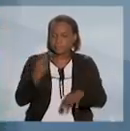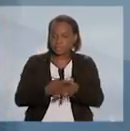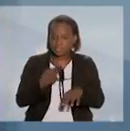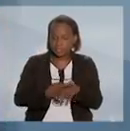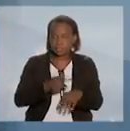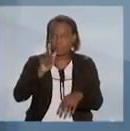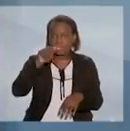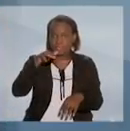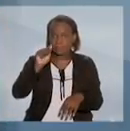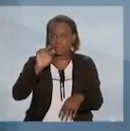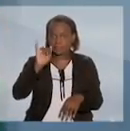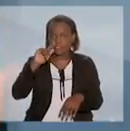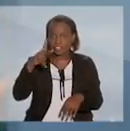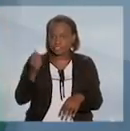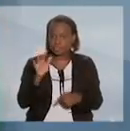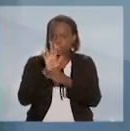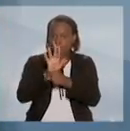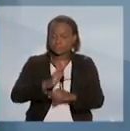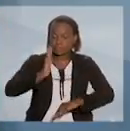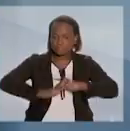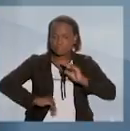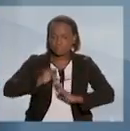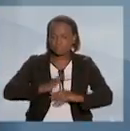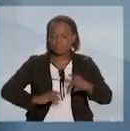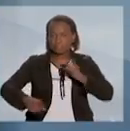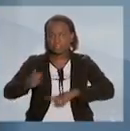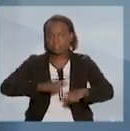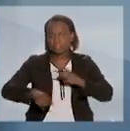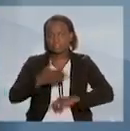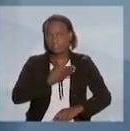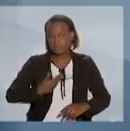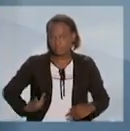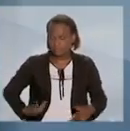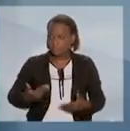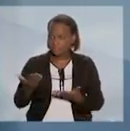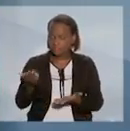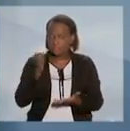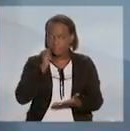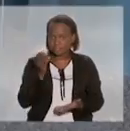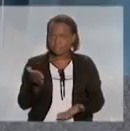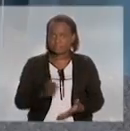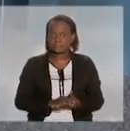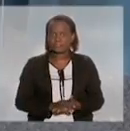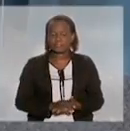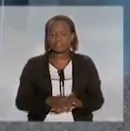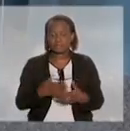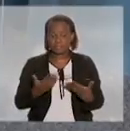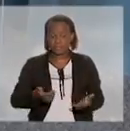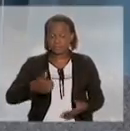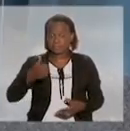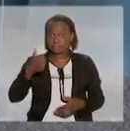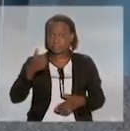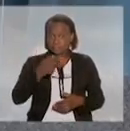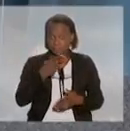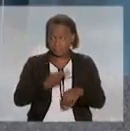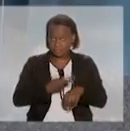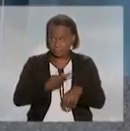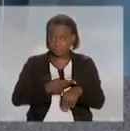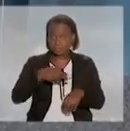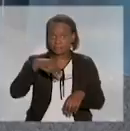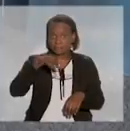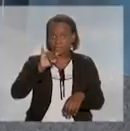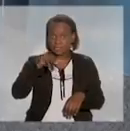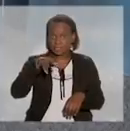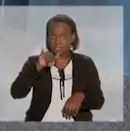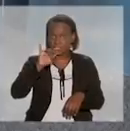exemplo o Prêmio Gama Filho, contribuem para o aperfeiçoamento da administração pública? Rosa. Marcela, o Prêmio Gama